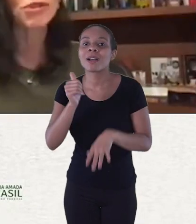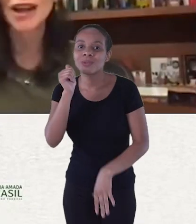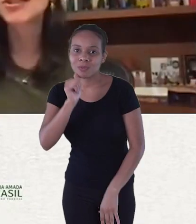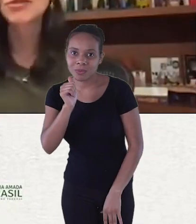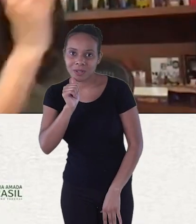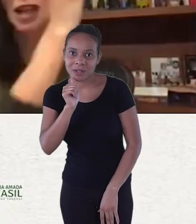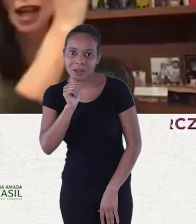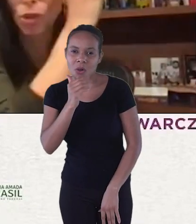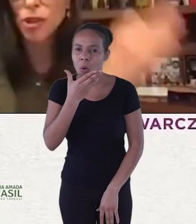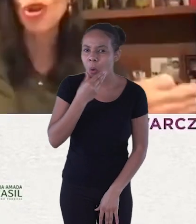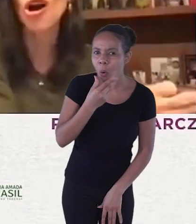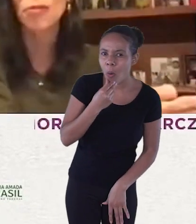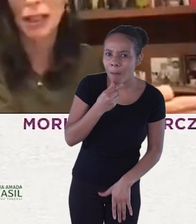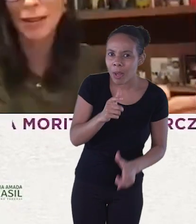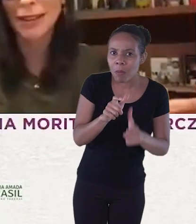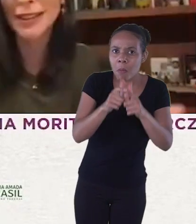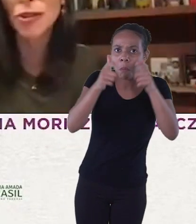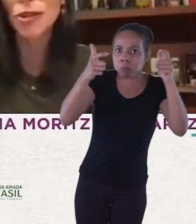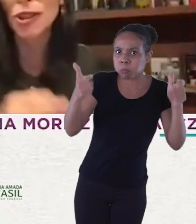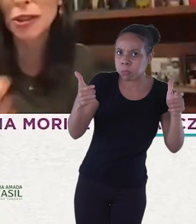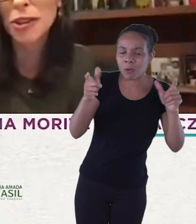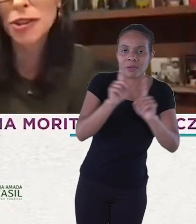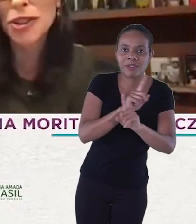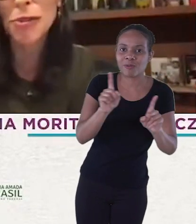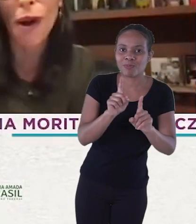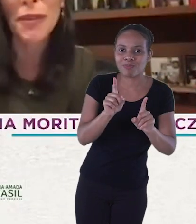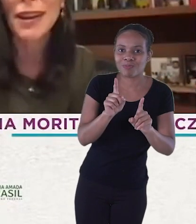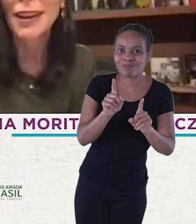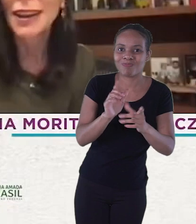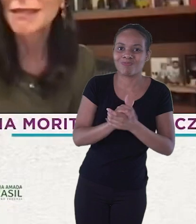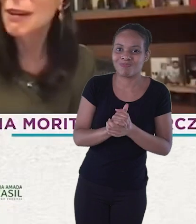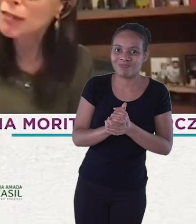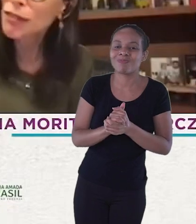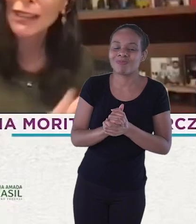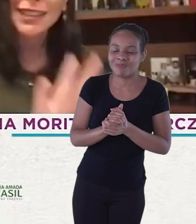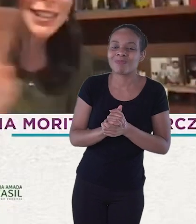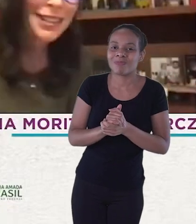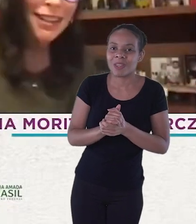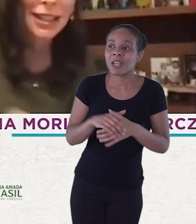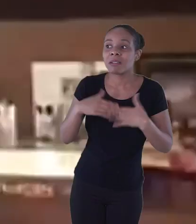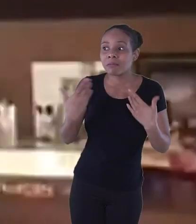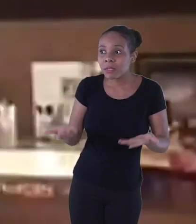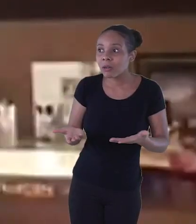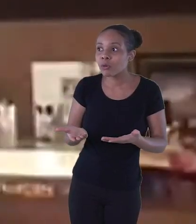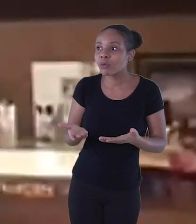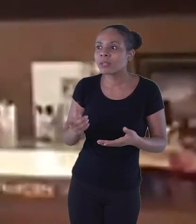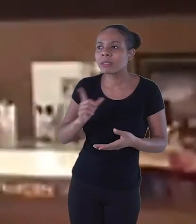vai tirar uma mulher, nós vamos tirar 2 homens. Então, jogadores de futebol. Vai ter gente que vai reclamar.